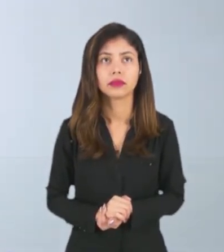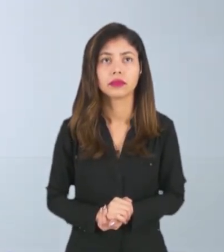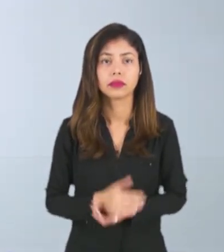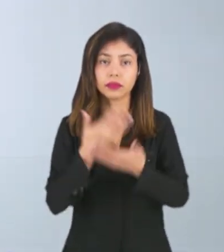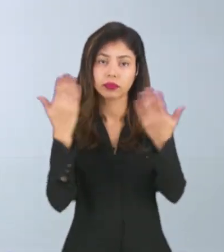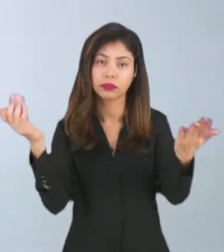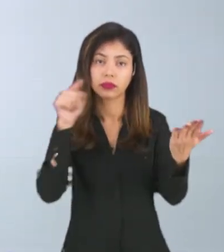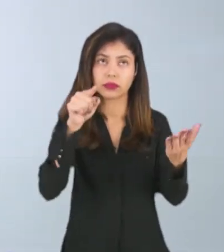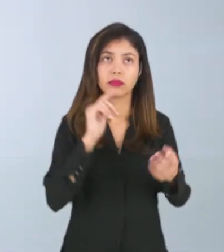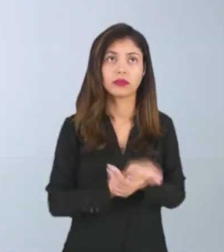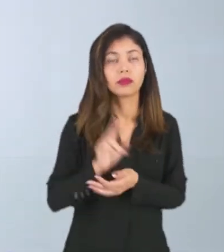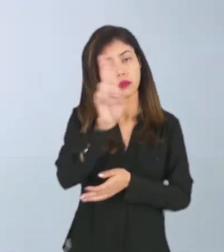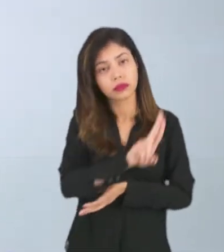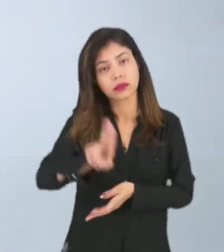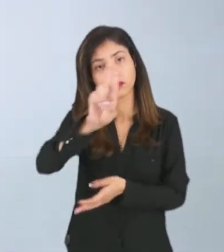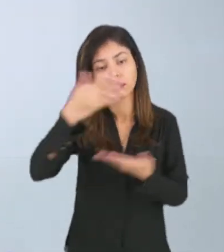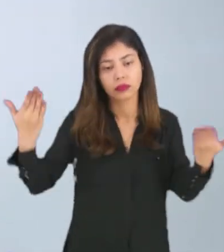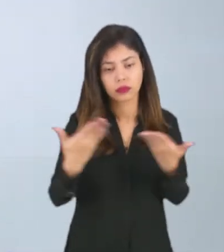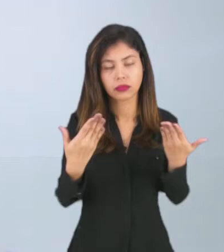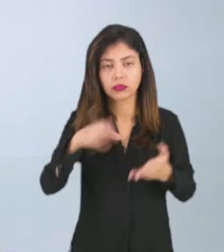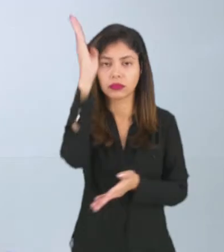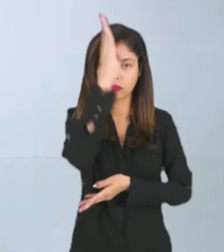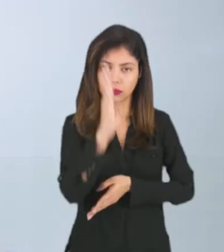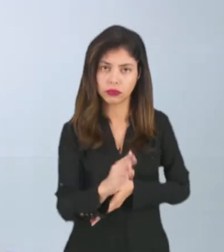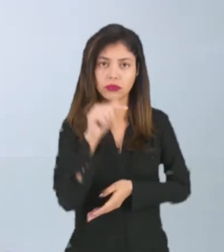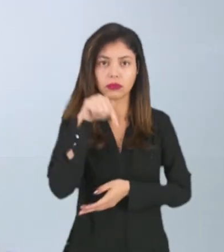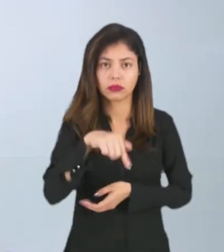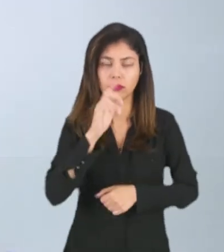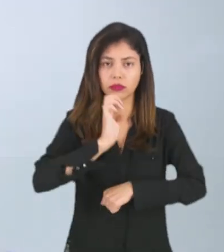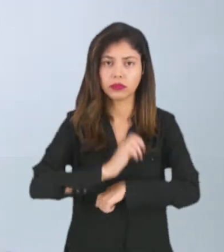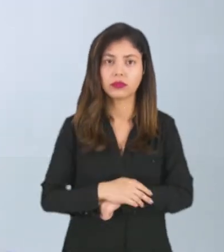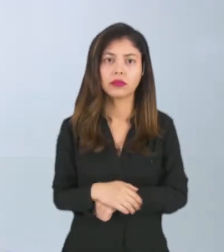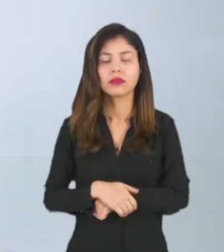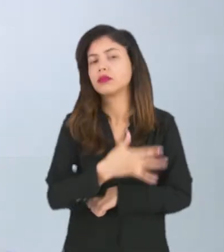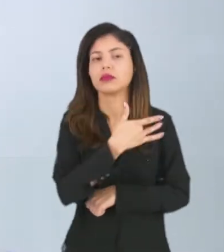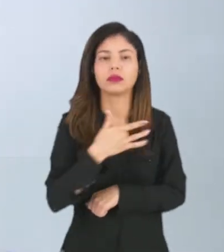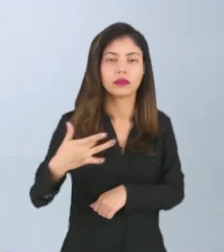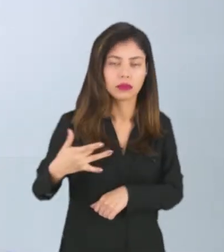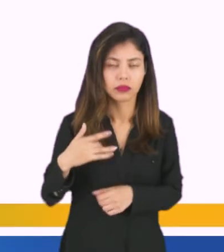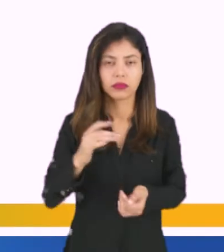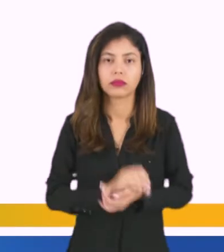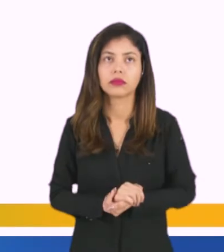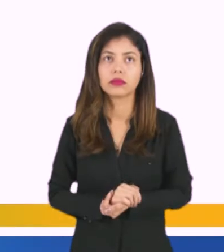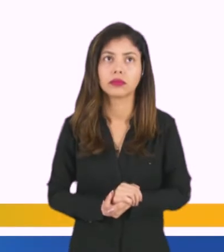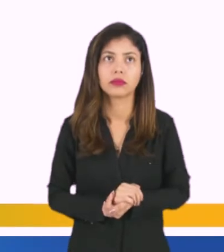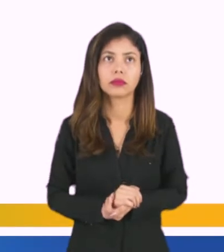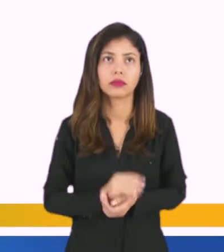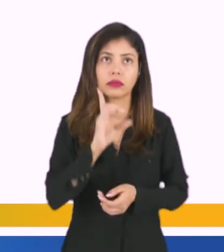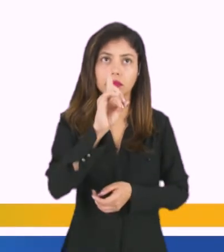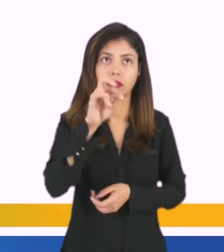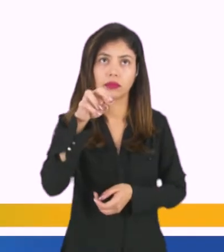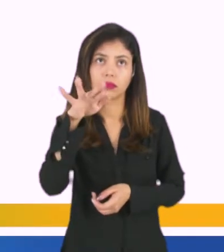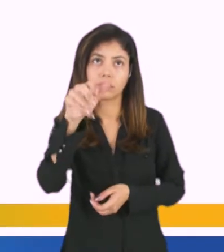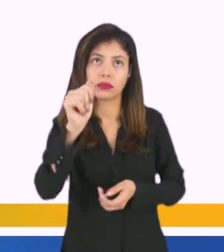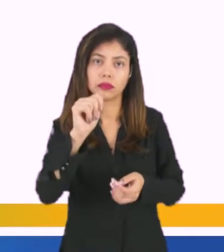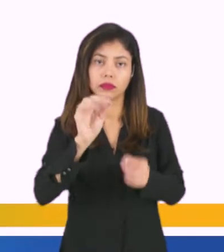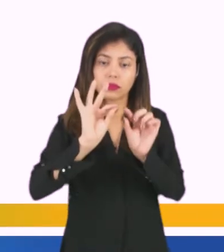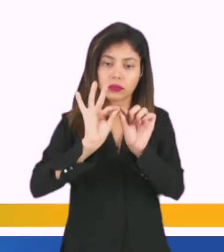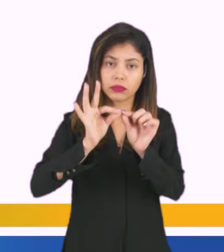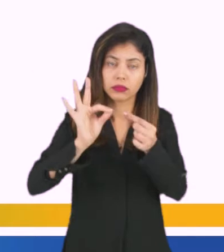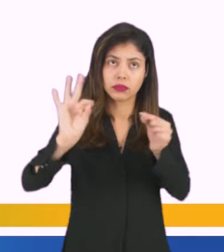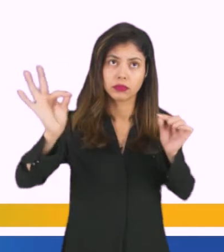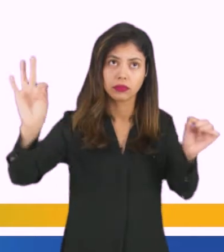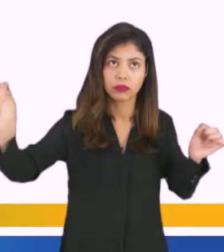E aí, os mais utilizados no Brasil, quando se fala em termos de saúde, nós temos os demográficos, que eles vão medir